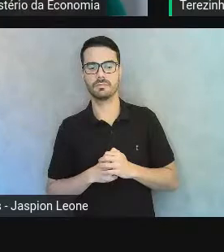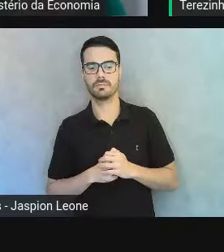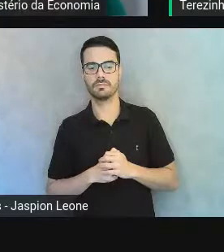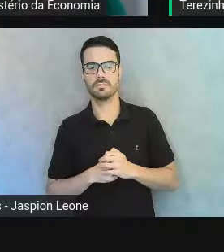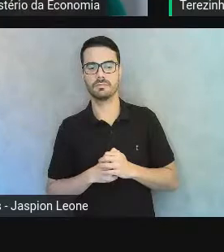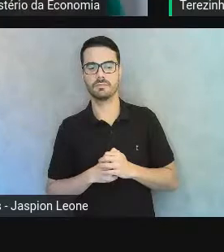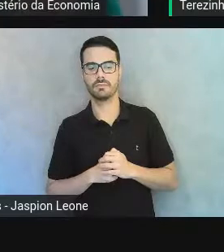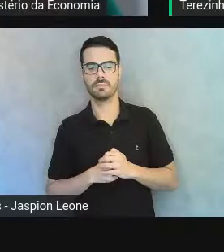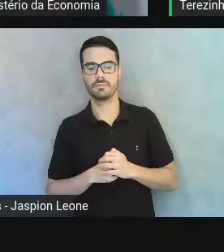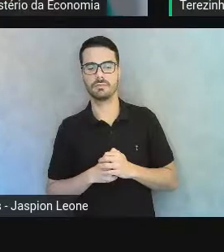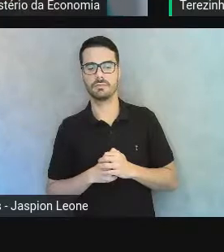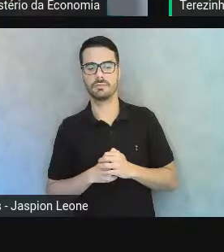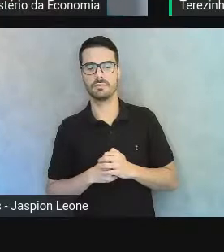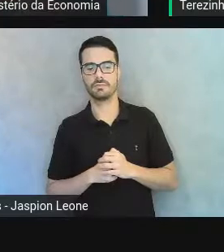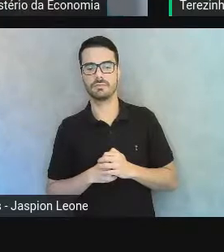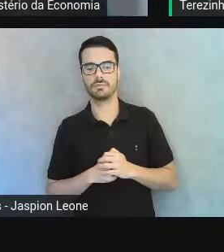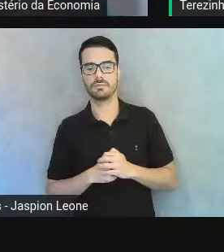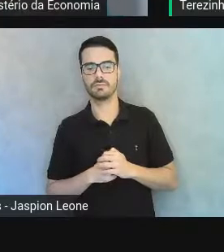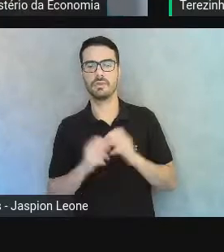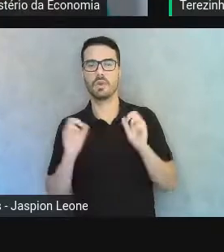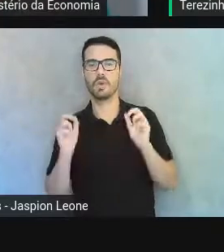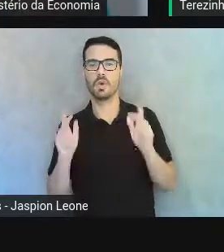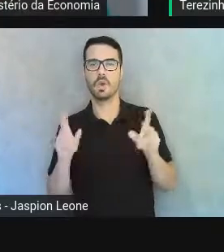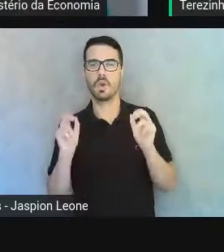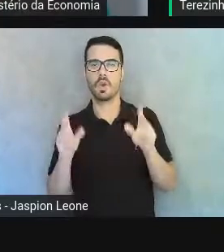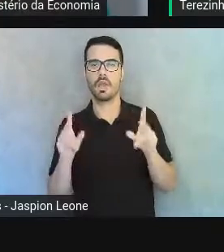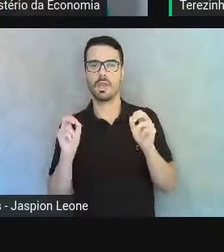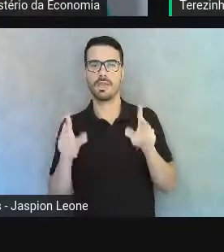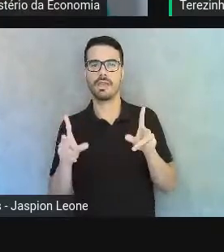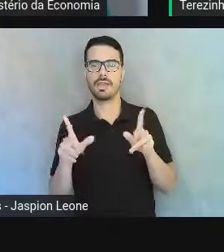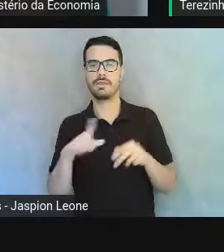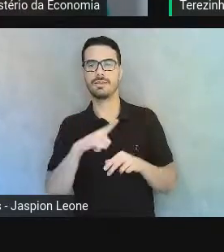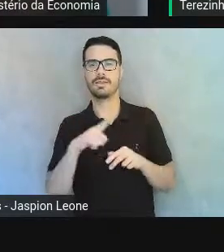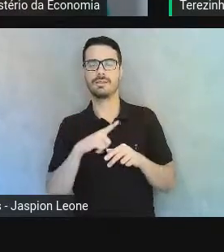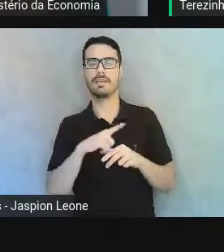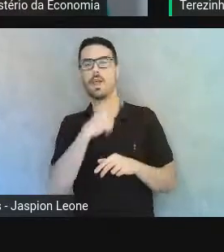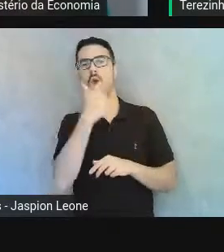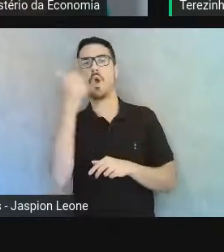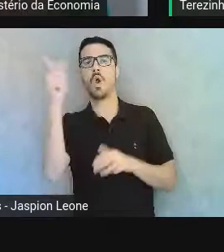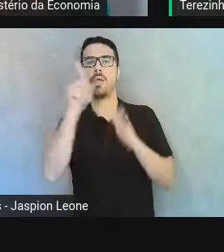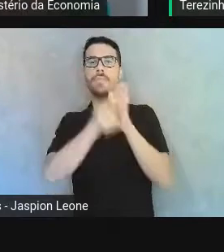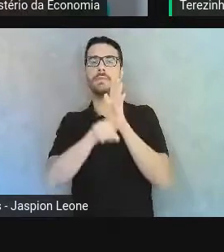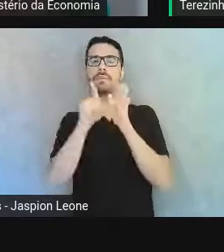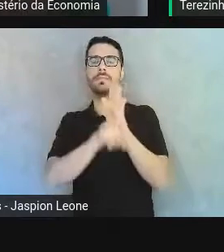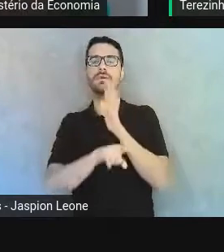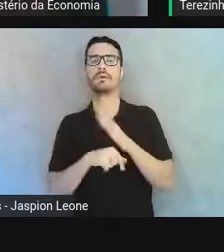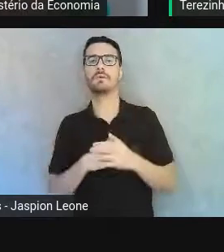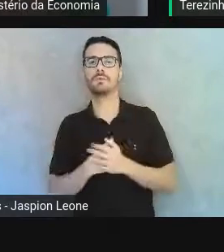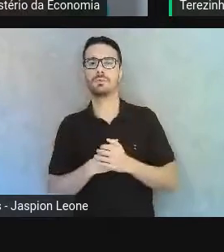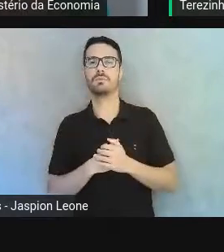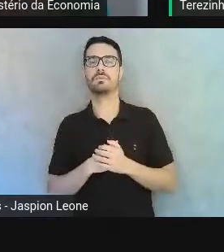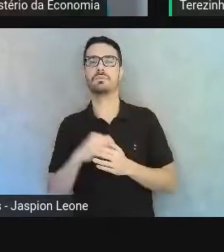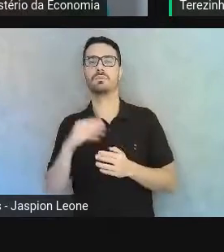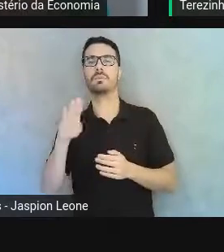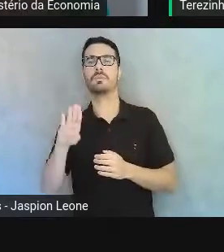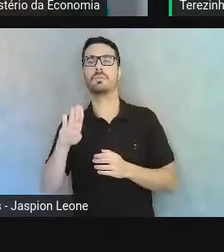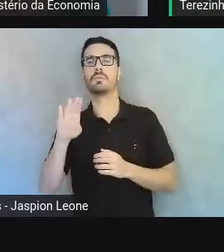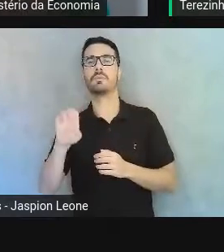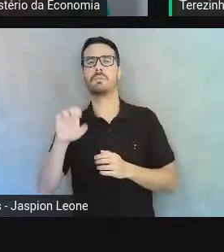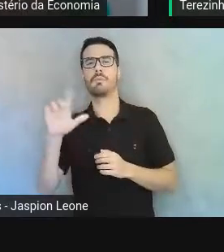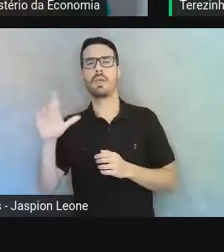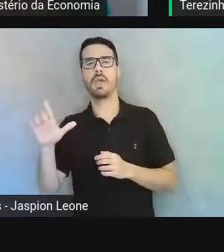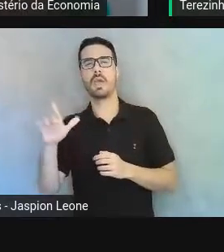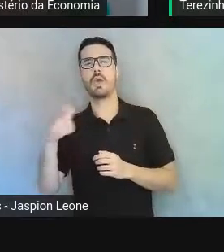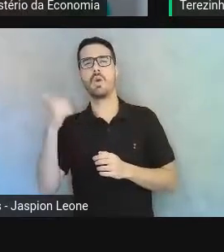Não. Ok, então tem duas perguntas para você. Duas fãs suas, a Isabel e a Márcia, mandaram duas questões